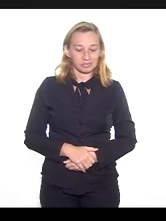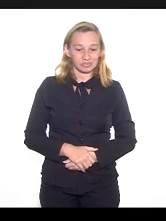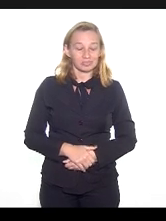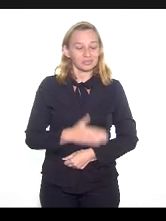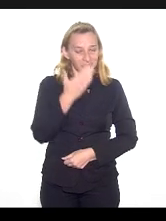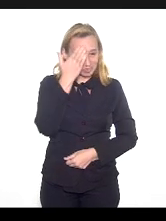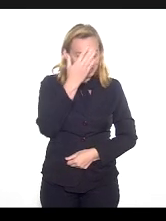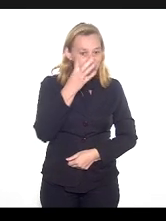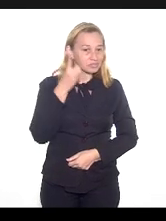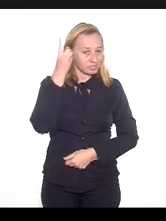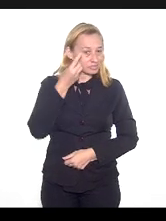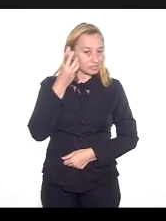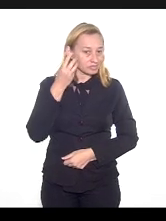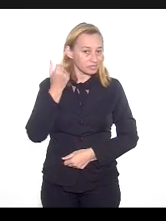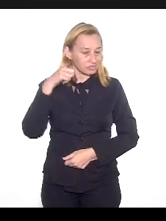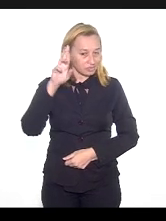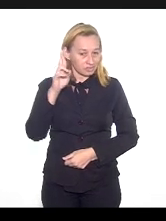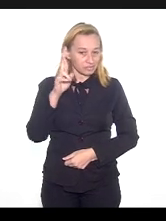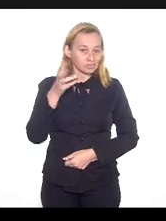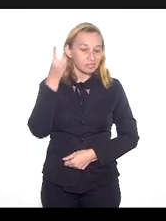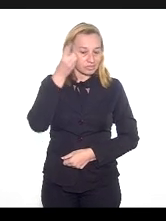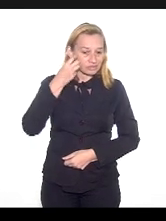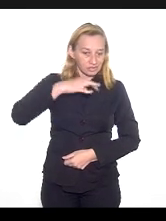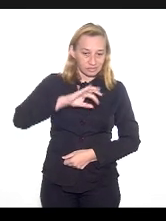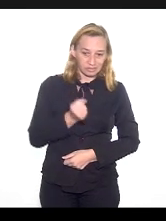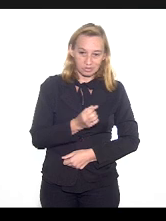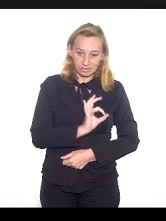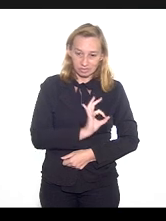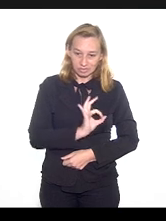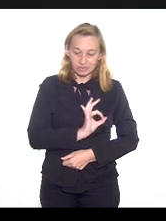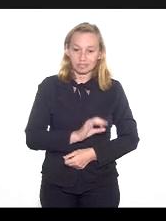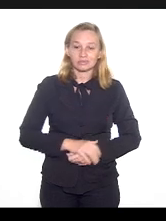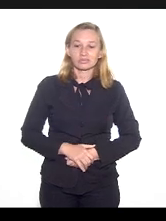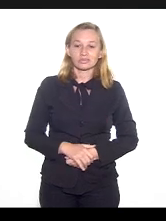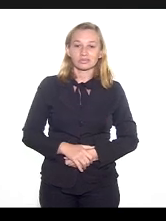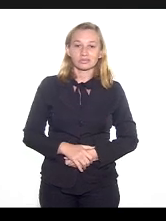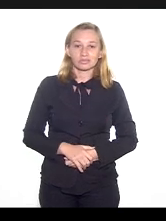Obrigado, deputada Eliomar. A palavra, deputada Marta Rocha.